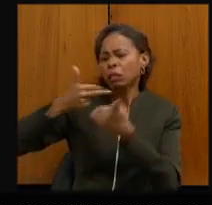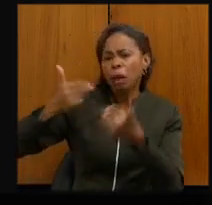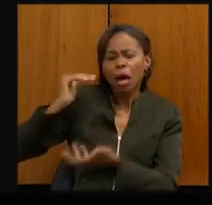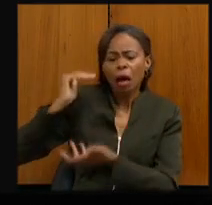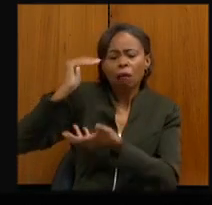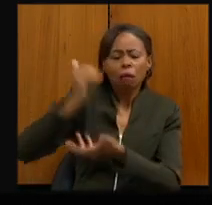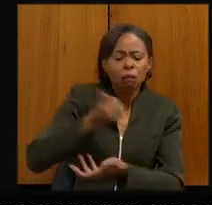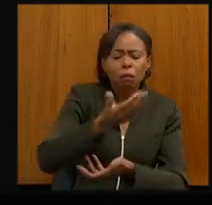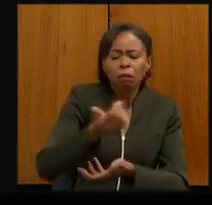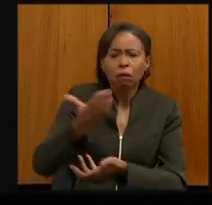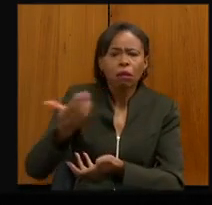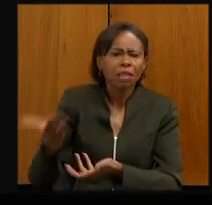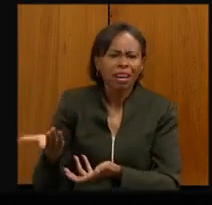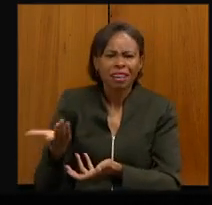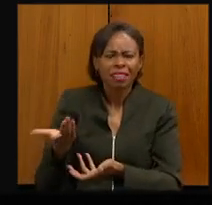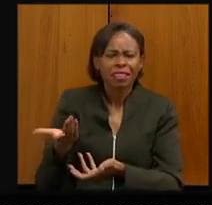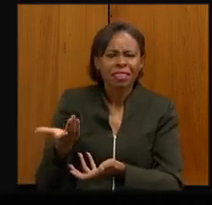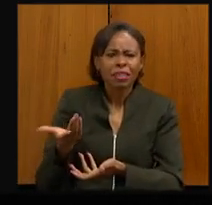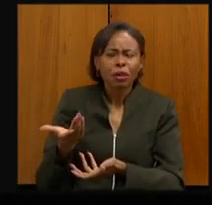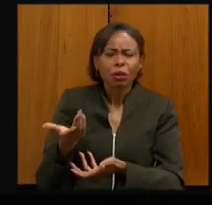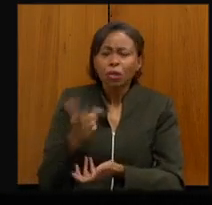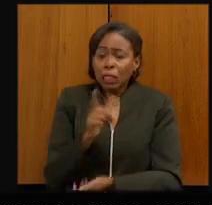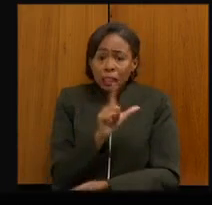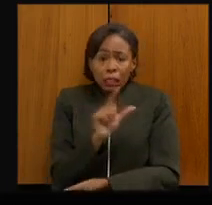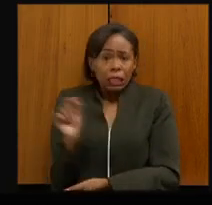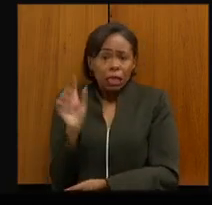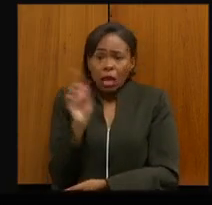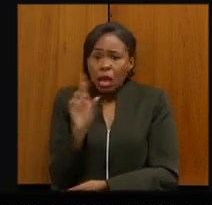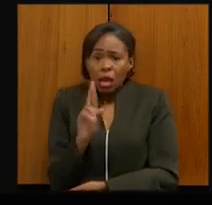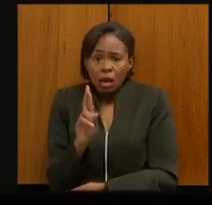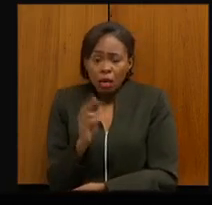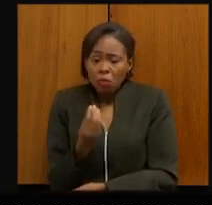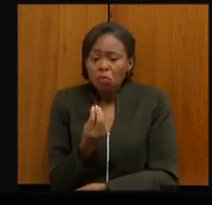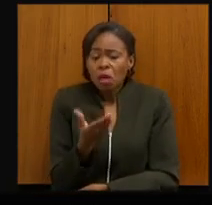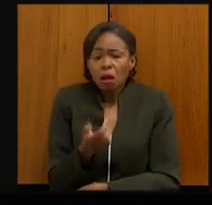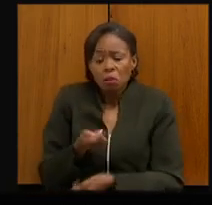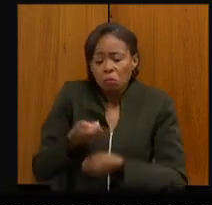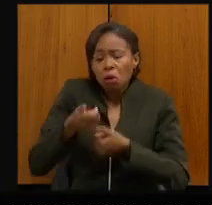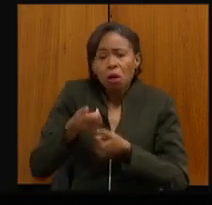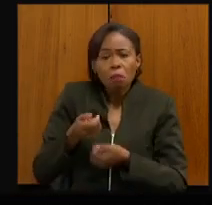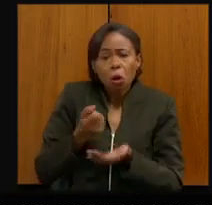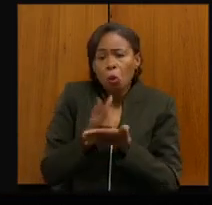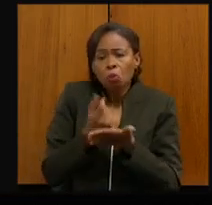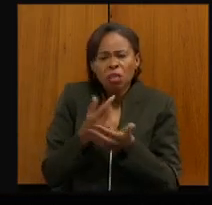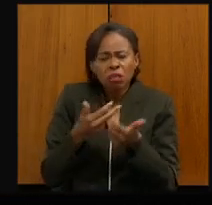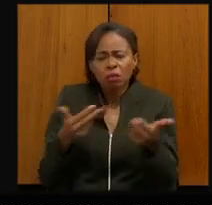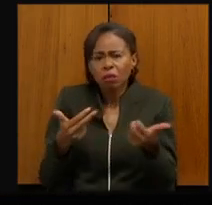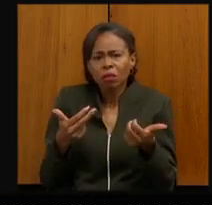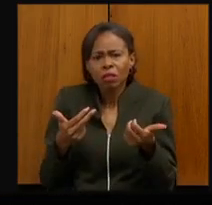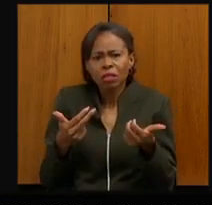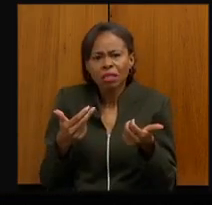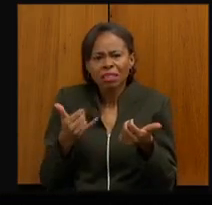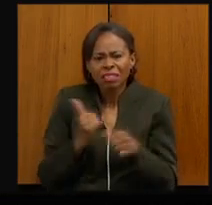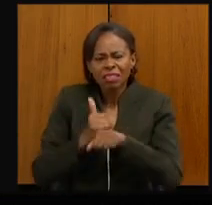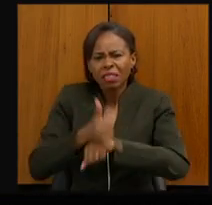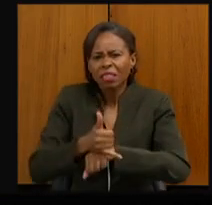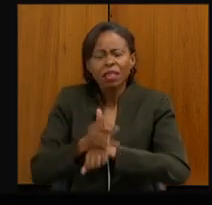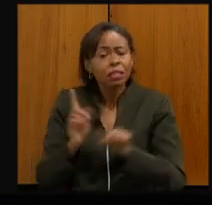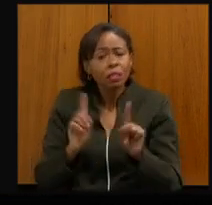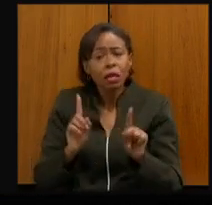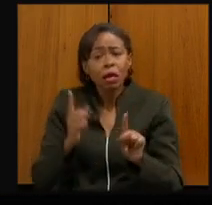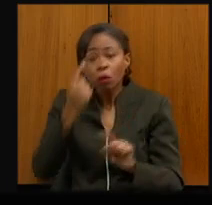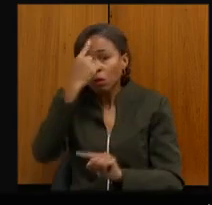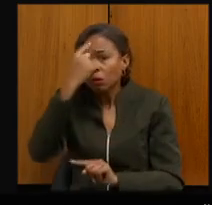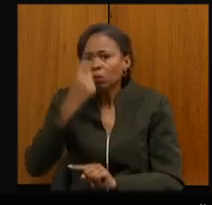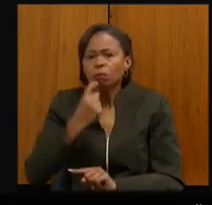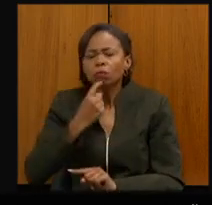saco de cimento ou sem a cobrar uma leitura e nós temos que ter personalidade de temos que